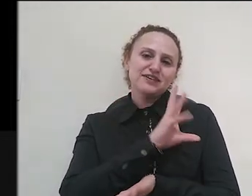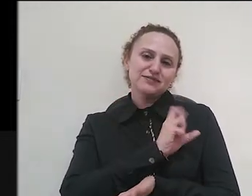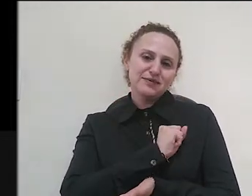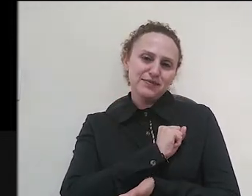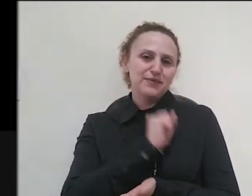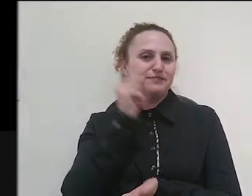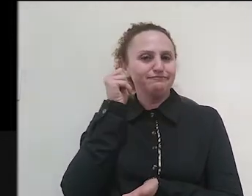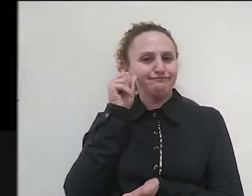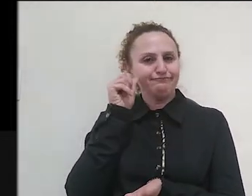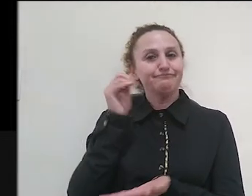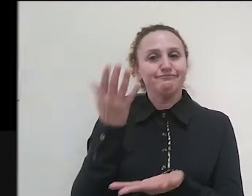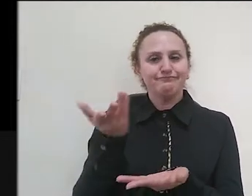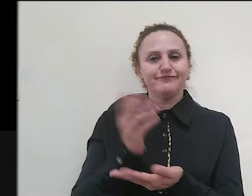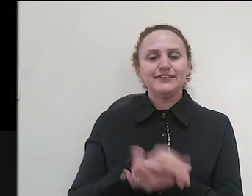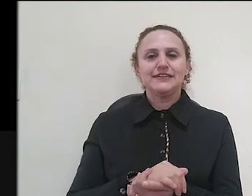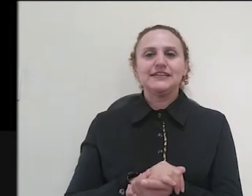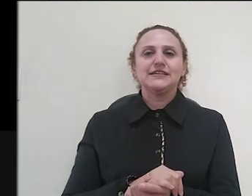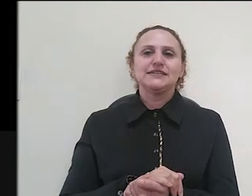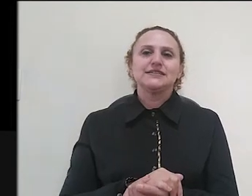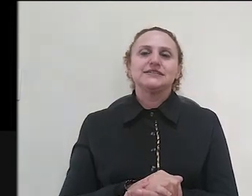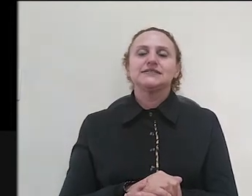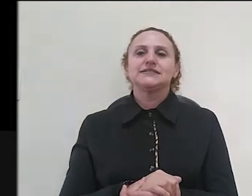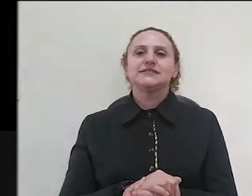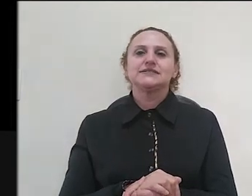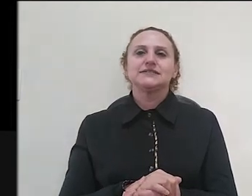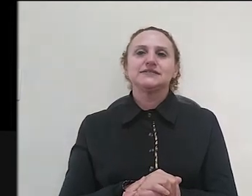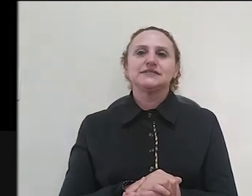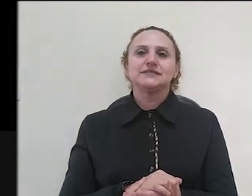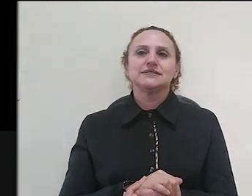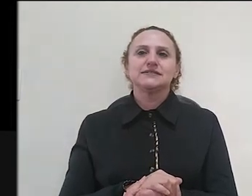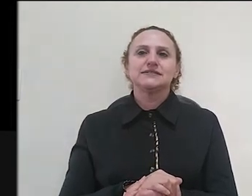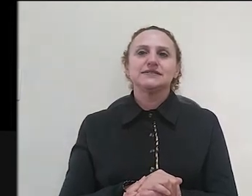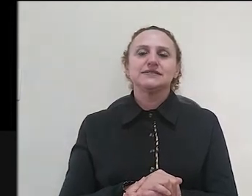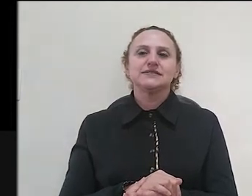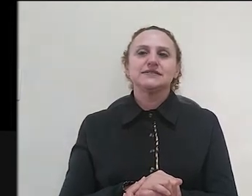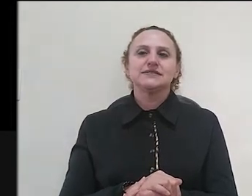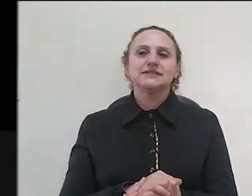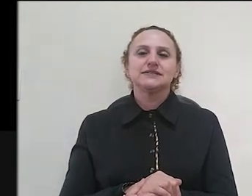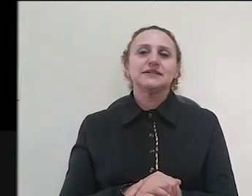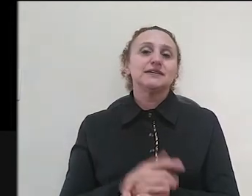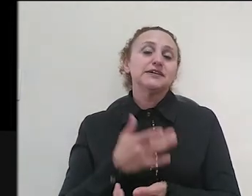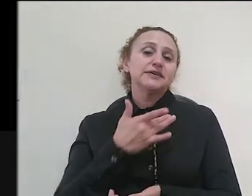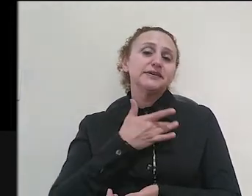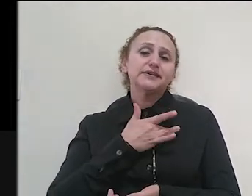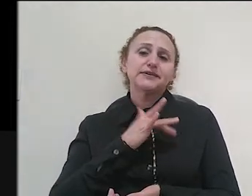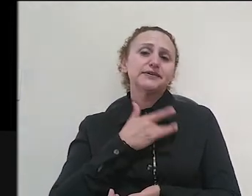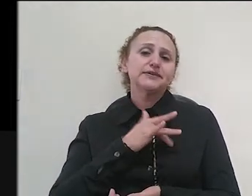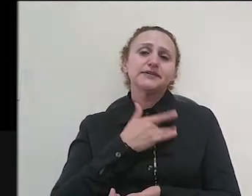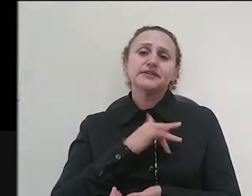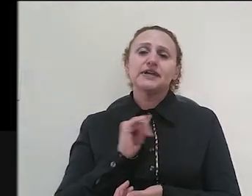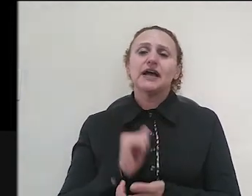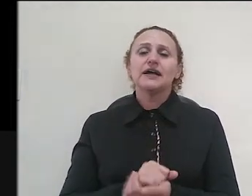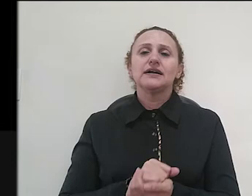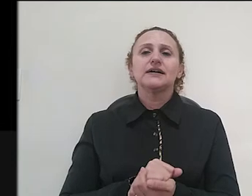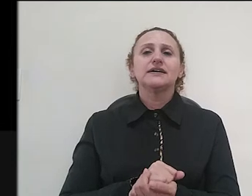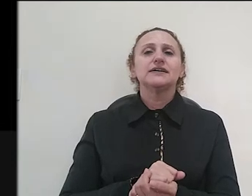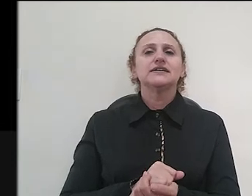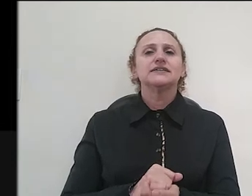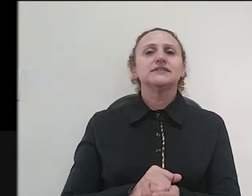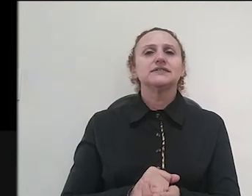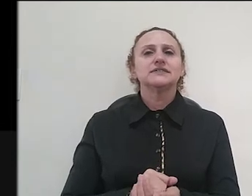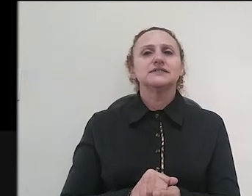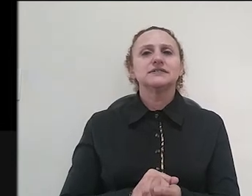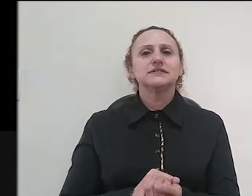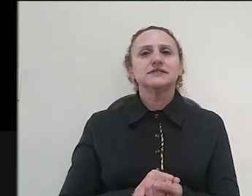amigo que é alongado, muito me tarda, meu amigo na guarda. Aí eu, coitada, como vivo em grande desejo, por meu amigo, que